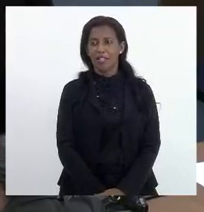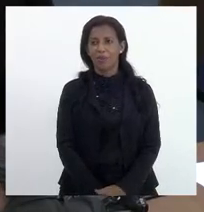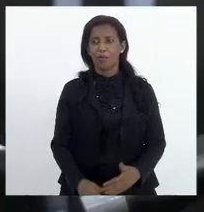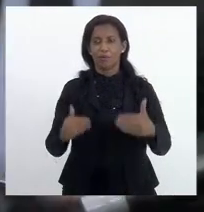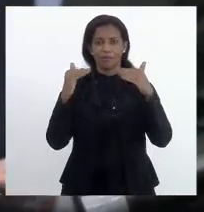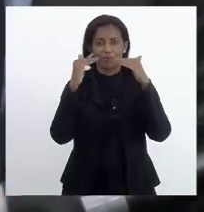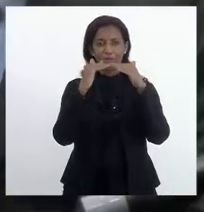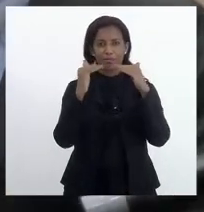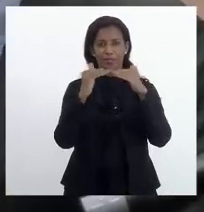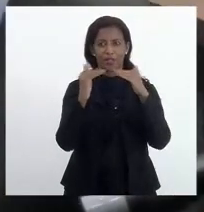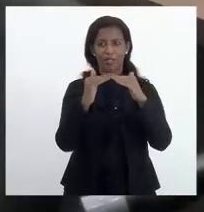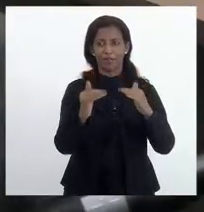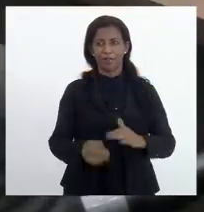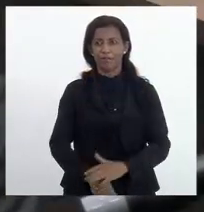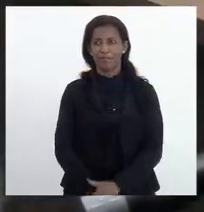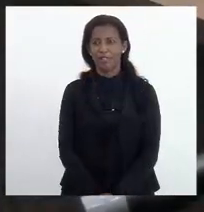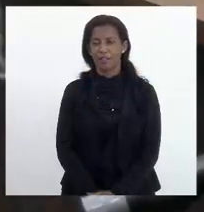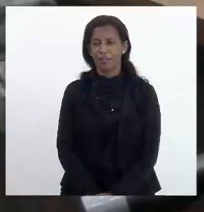Favorável, presidente.